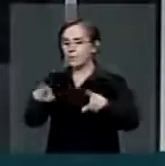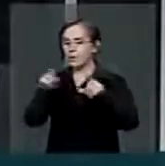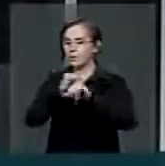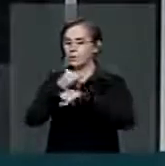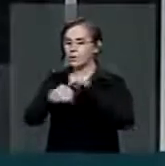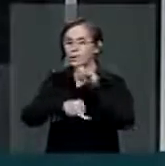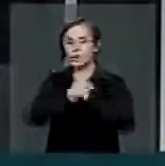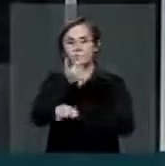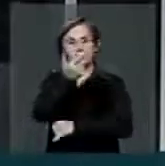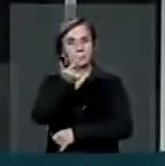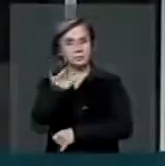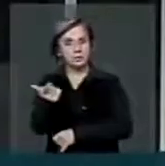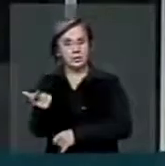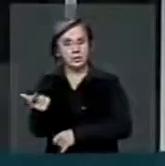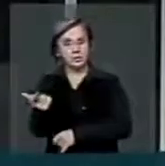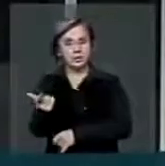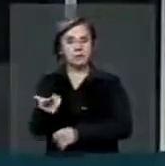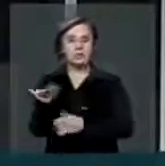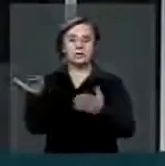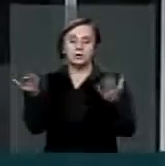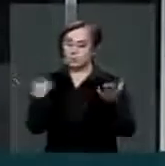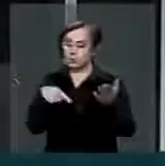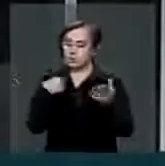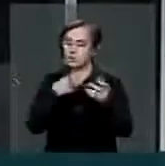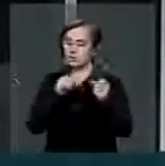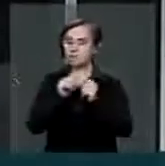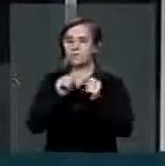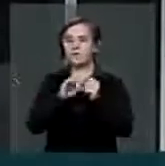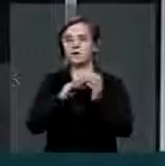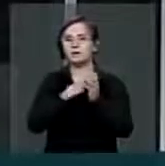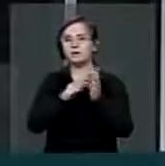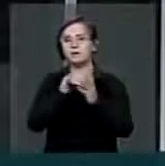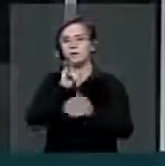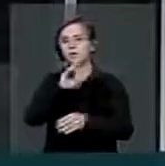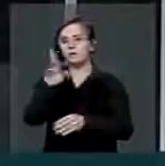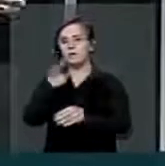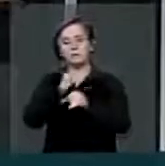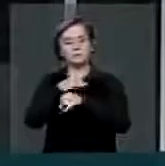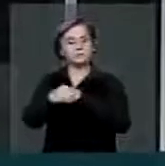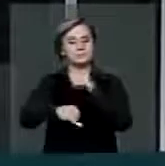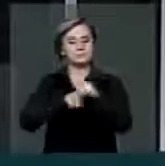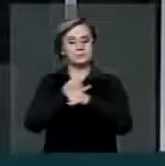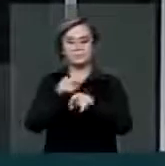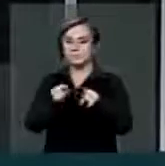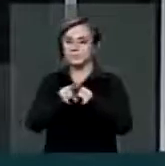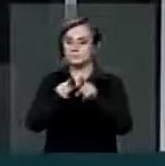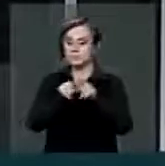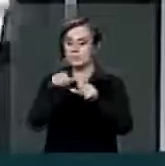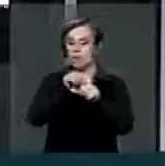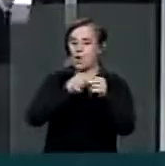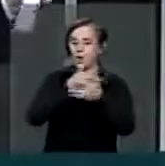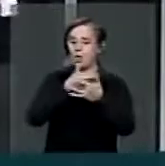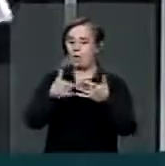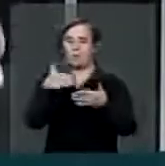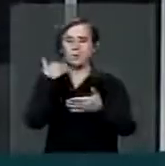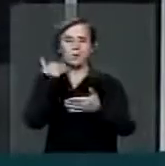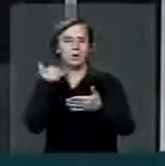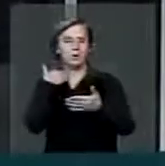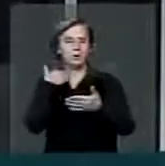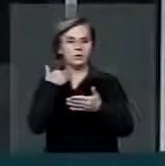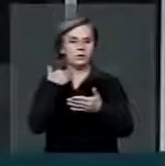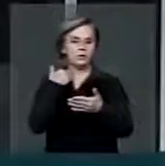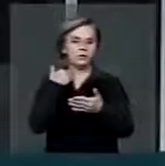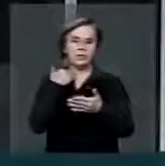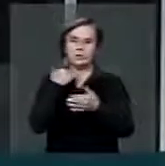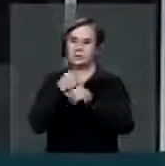Hoje nós fazemos a nossa declaração de imposto de renda pela internet, movimentamos a nossa conta bancária, peticionamos no Poder